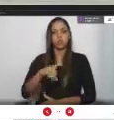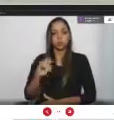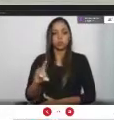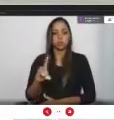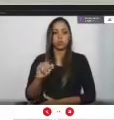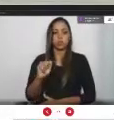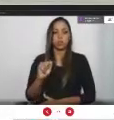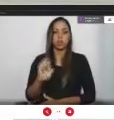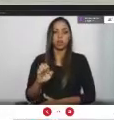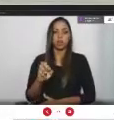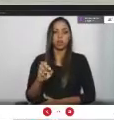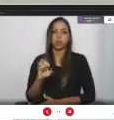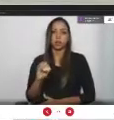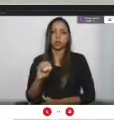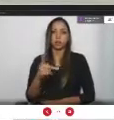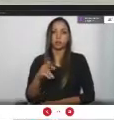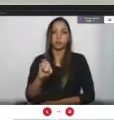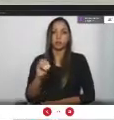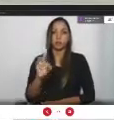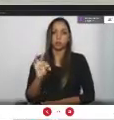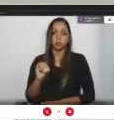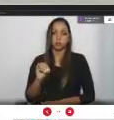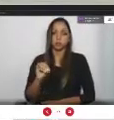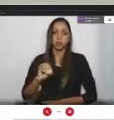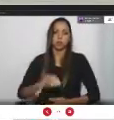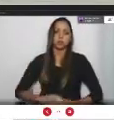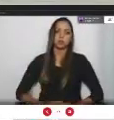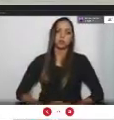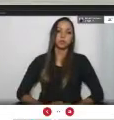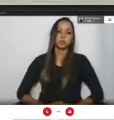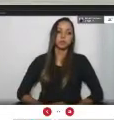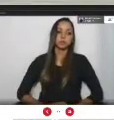Os pareceres, minha jovem? Estudinho.